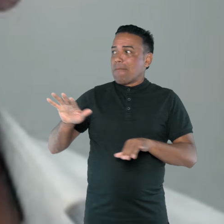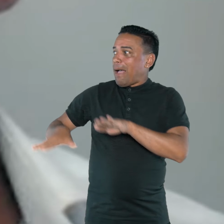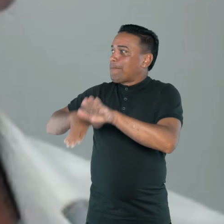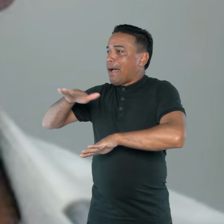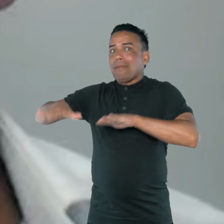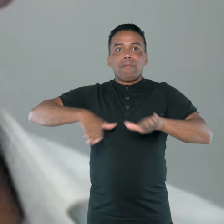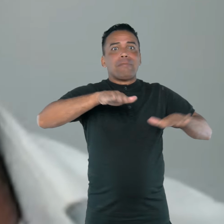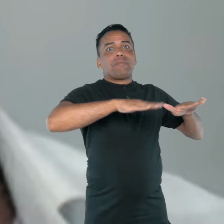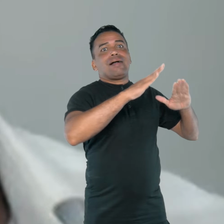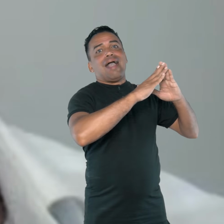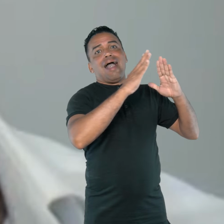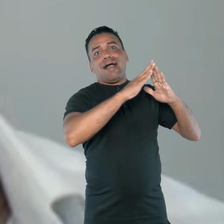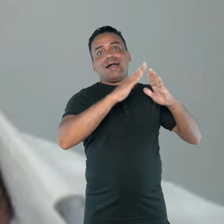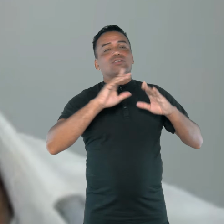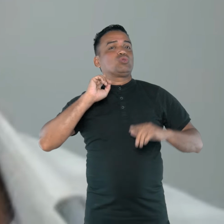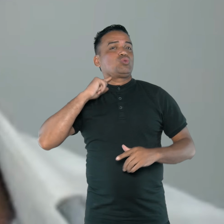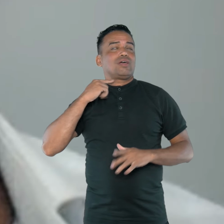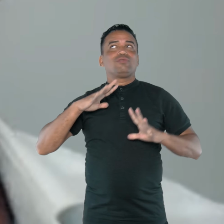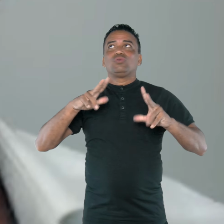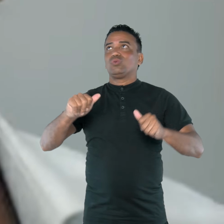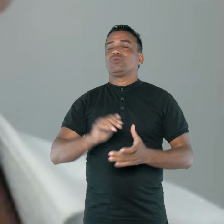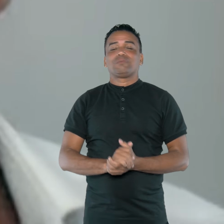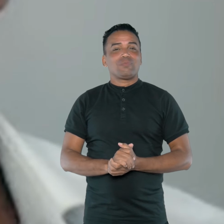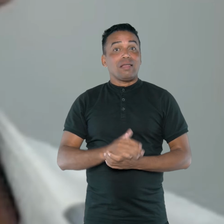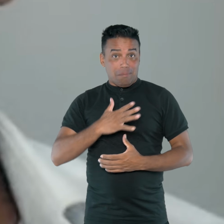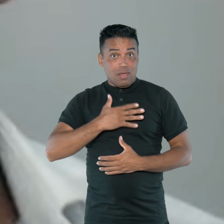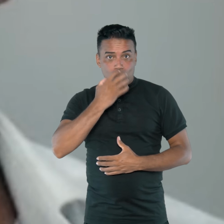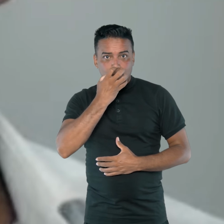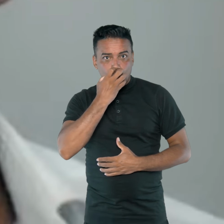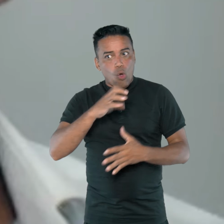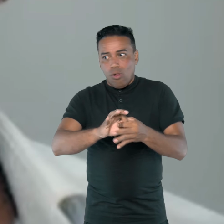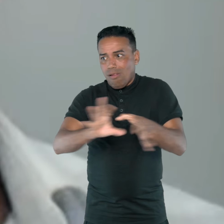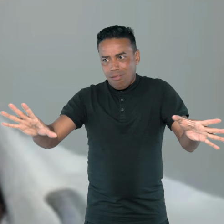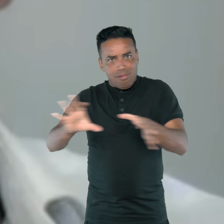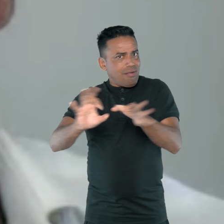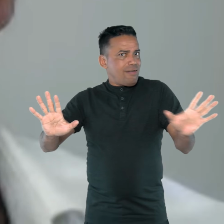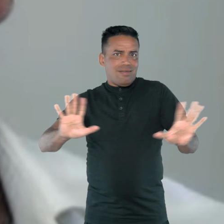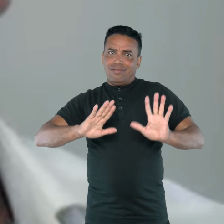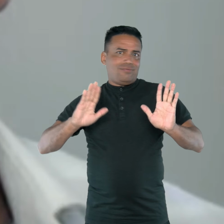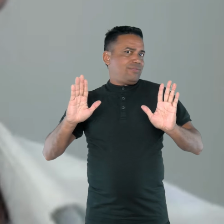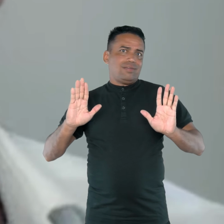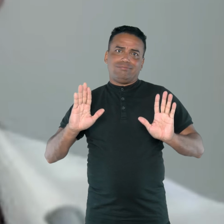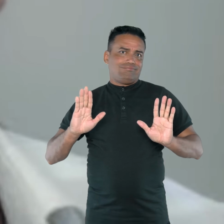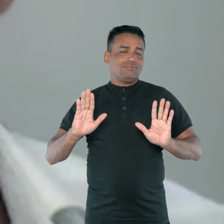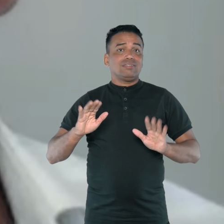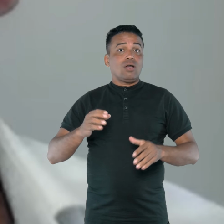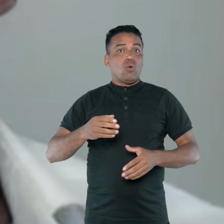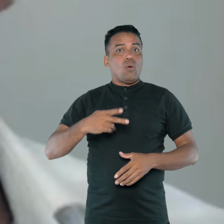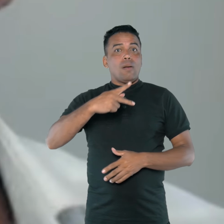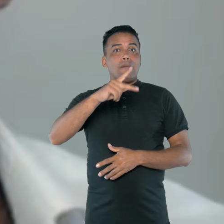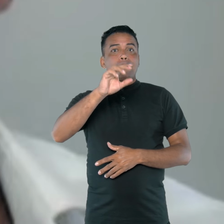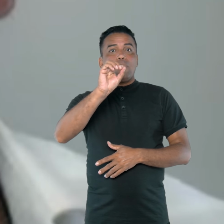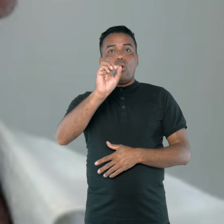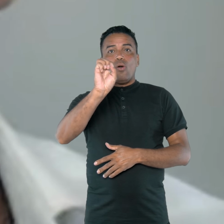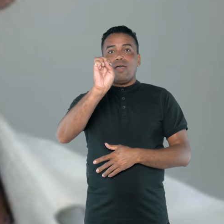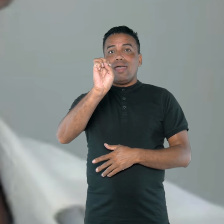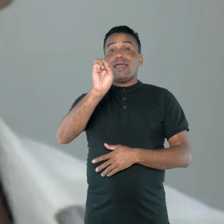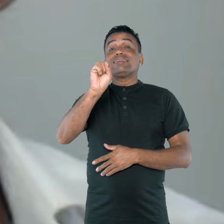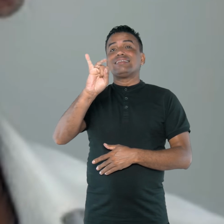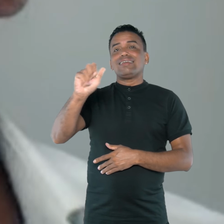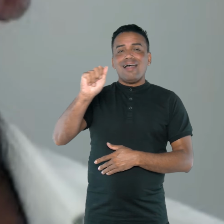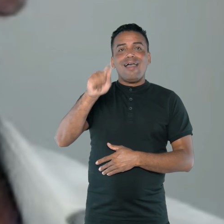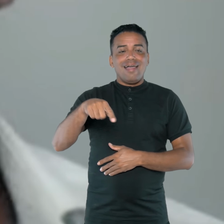toda. Eu o criava solto, livre de qualquer referência. Poesia para ele era o prato cheio de ração e os